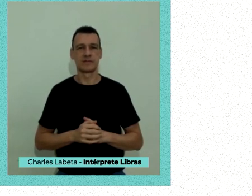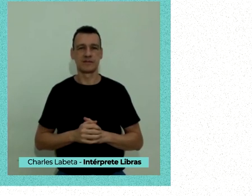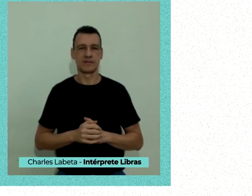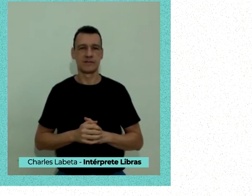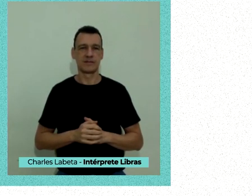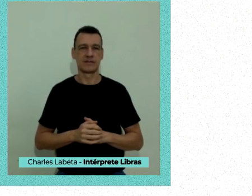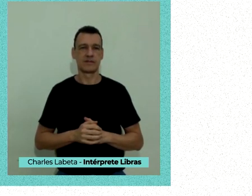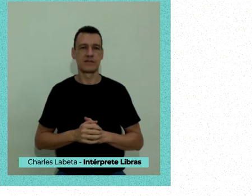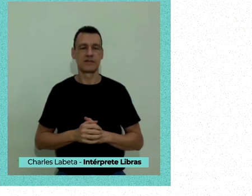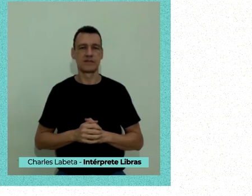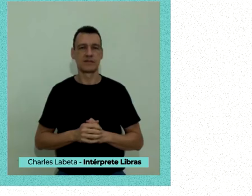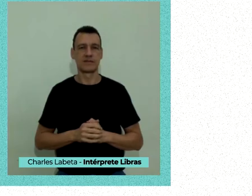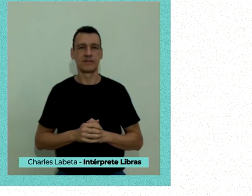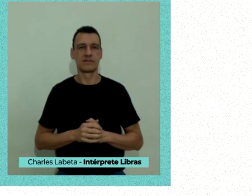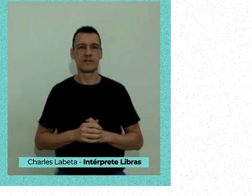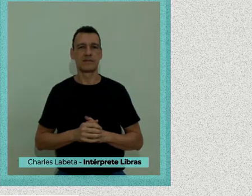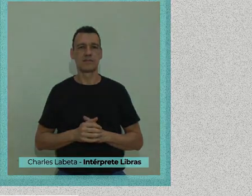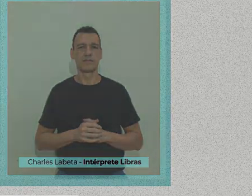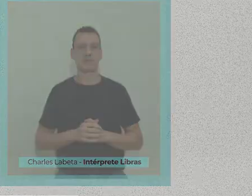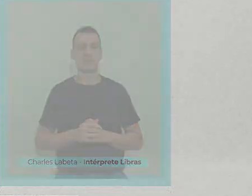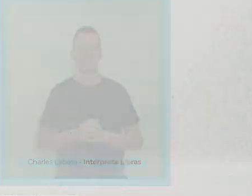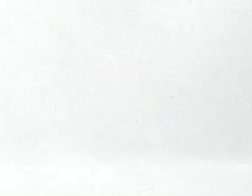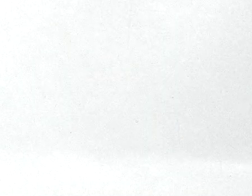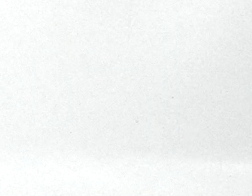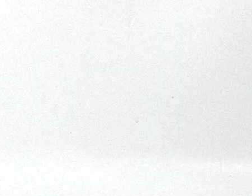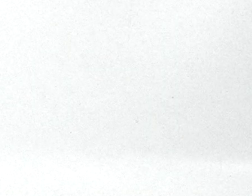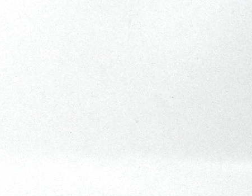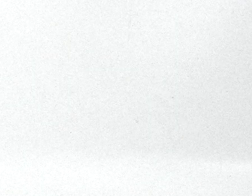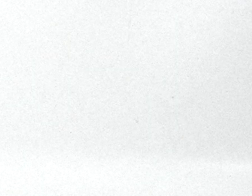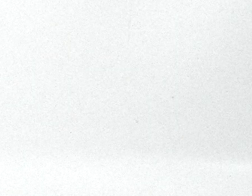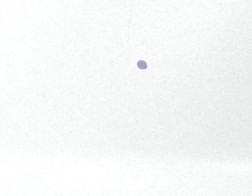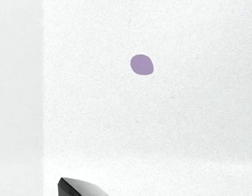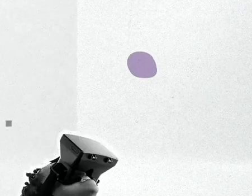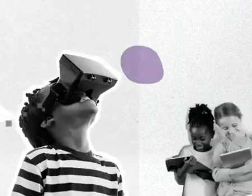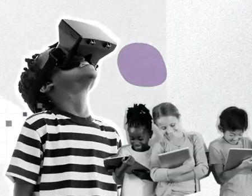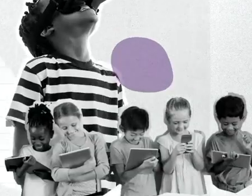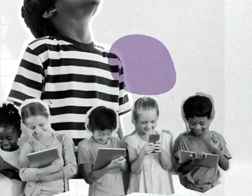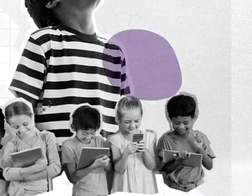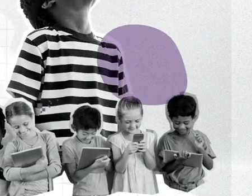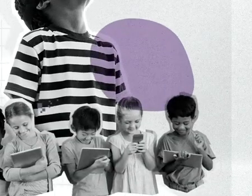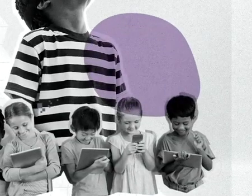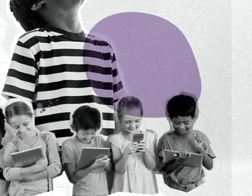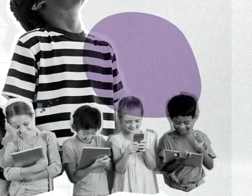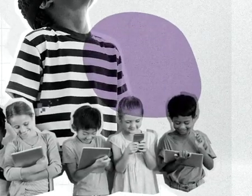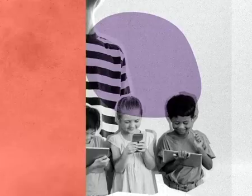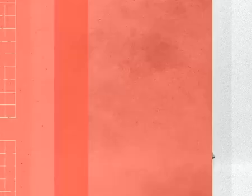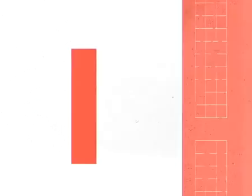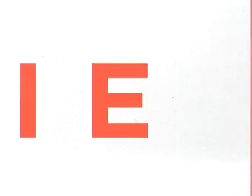Thank you.